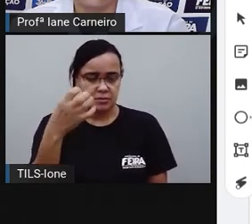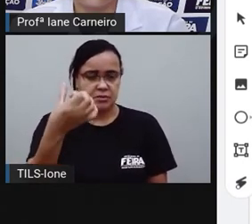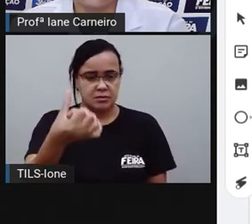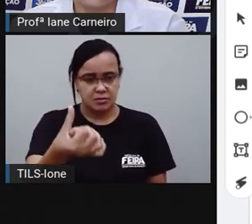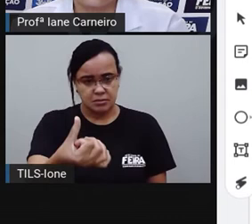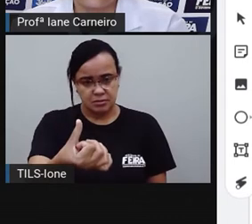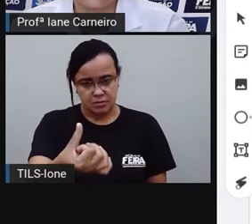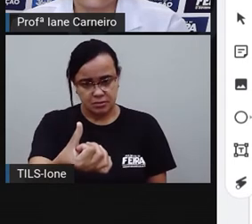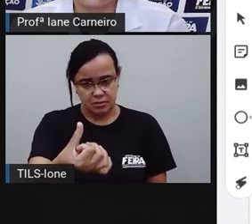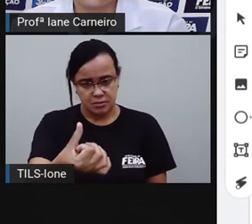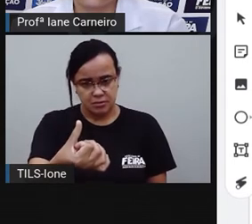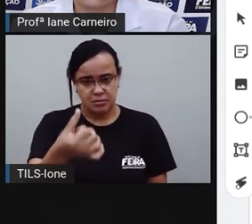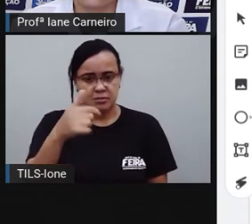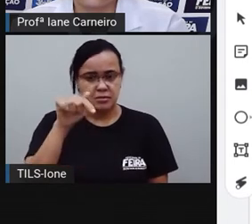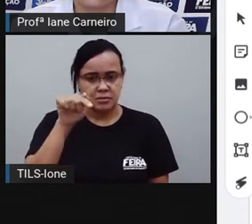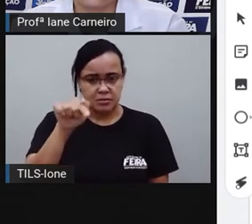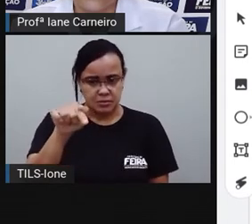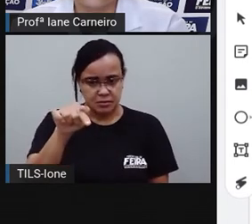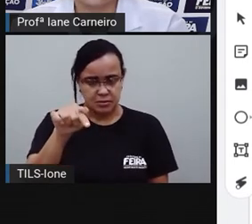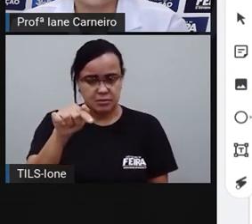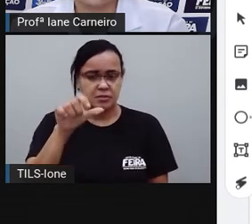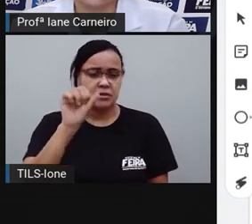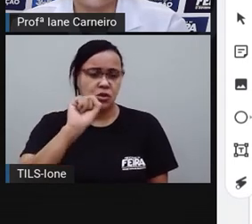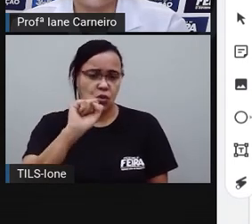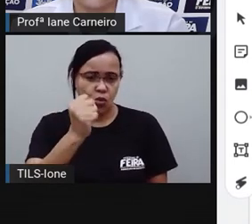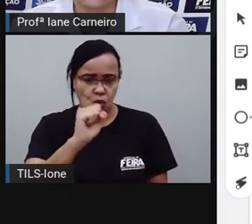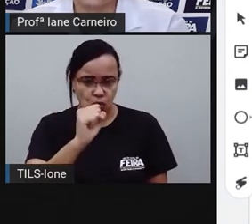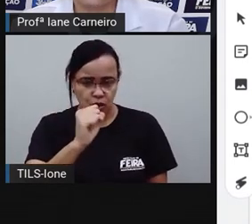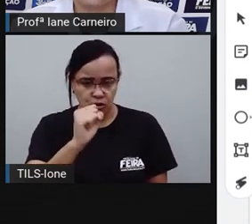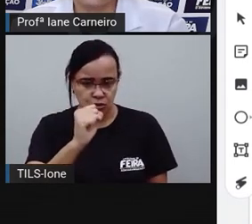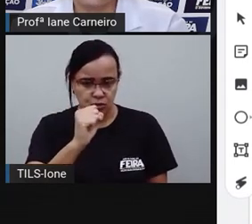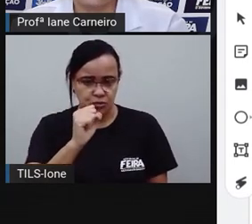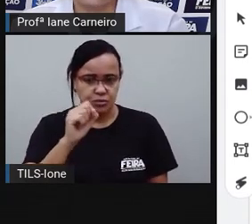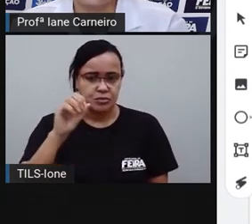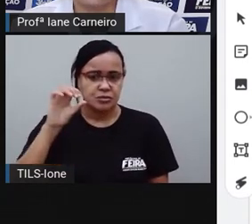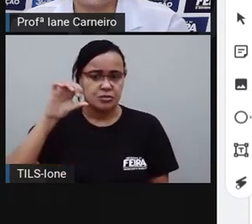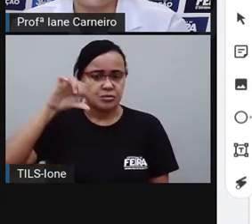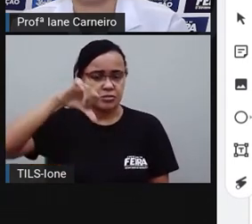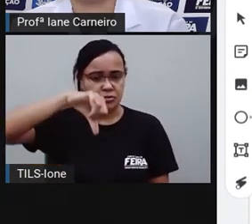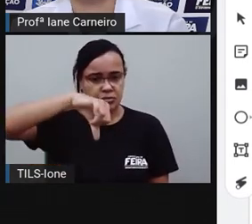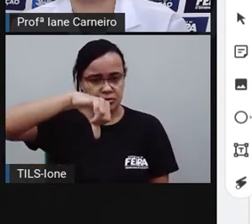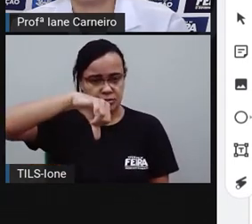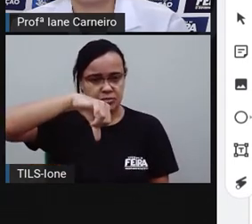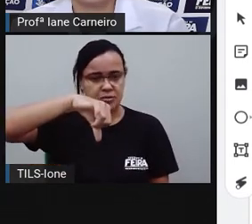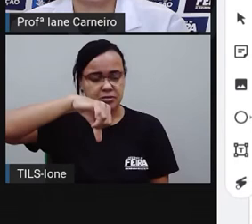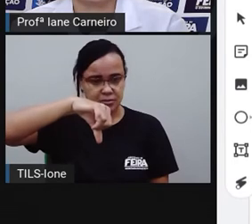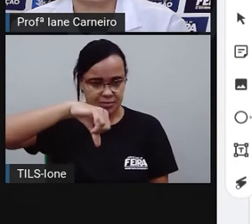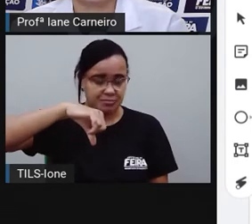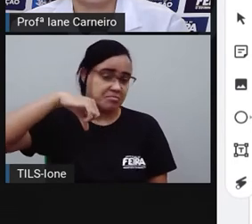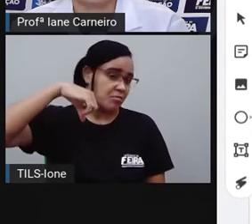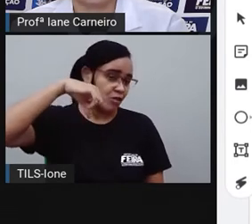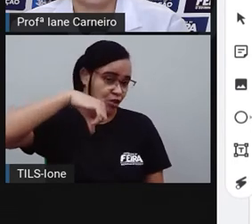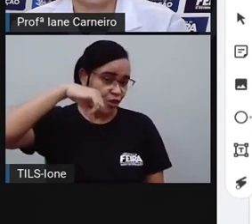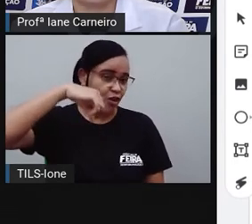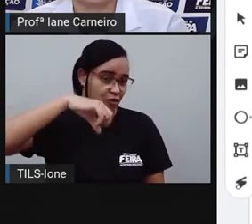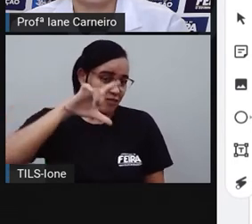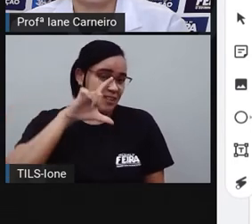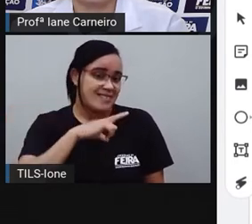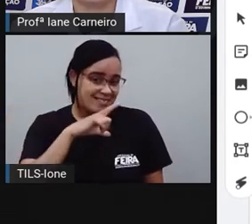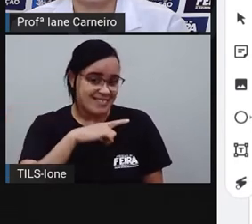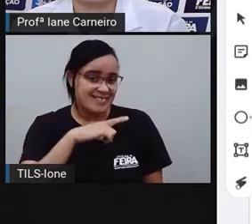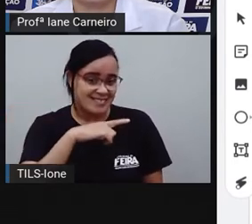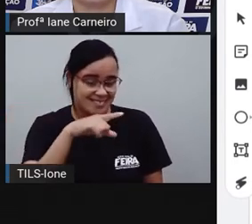cinco, seis, sete, oito Nove retângulos. Vou colocar aqui,